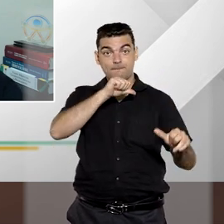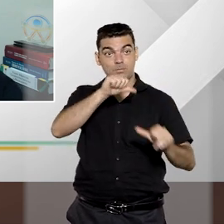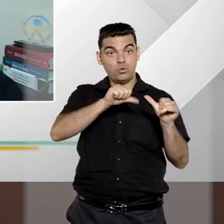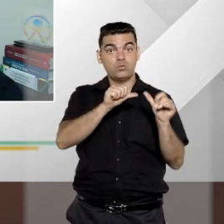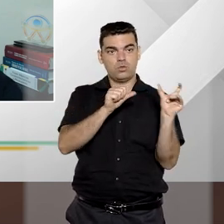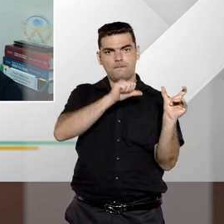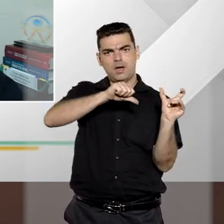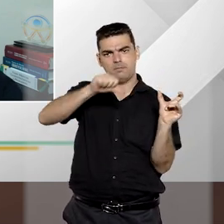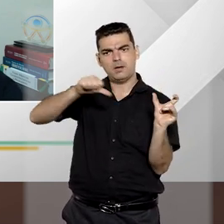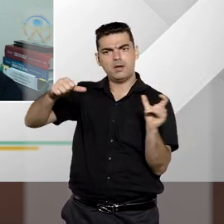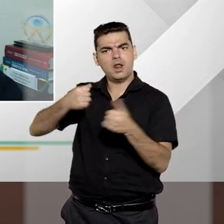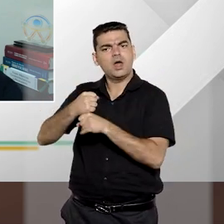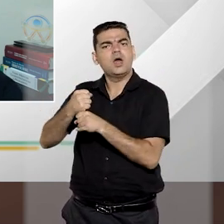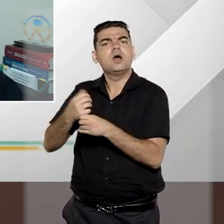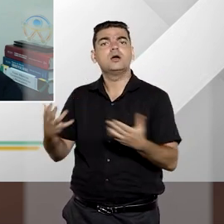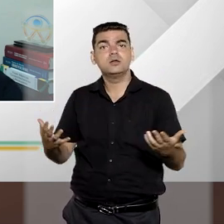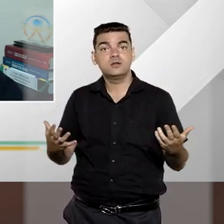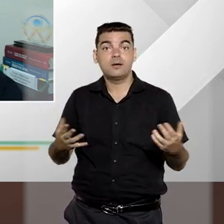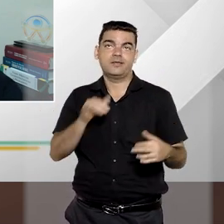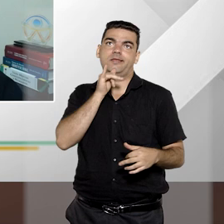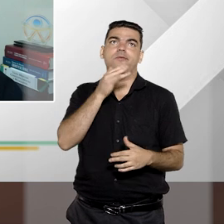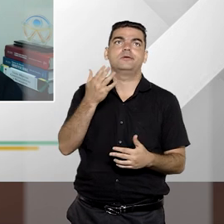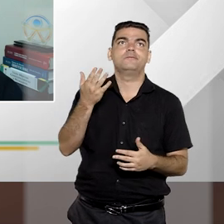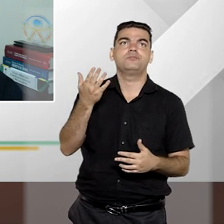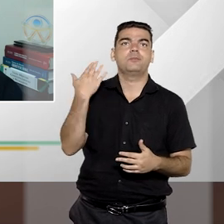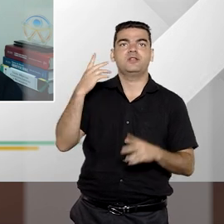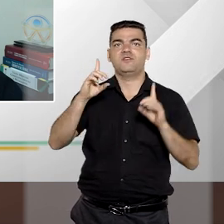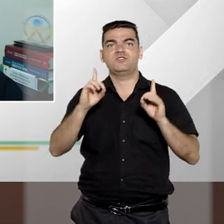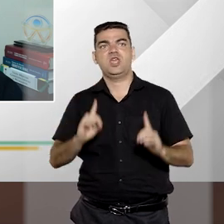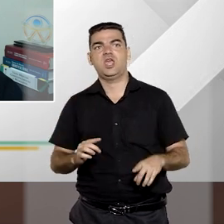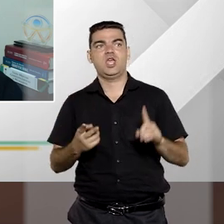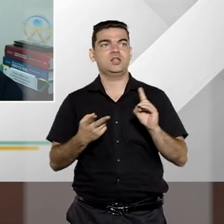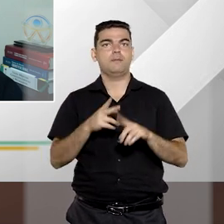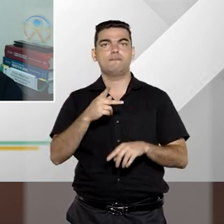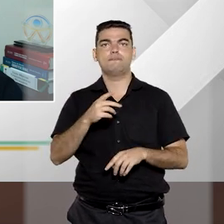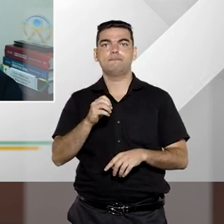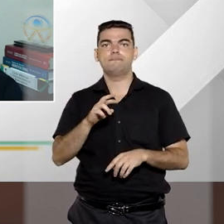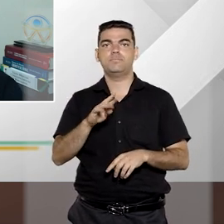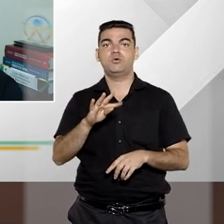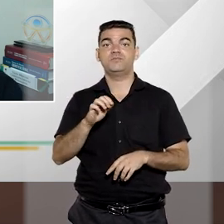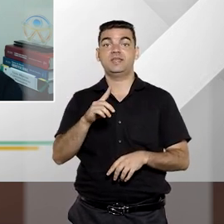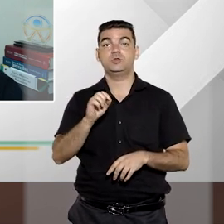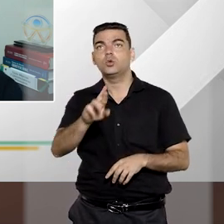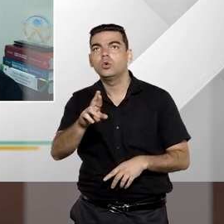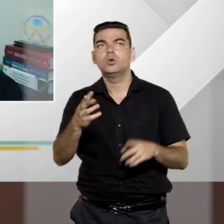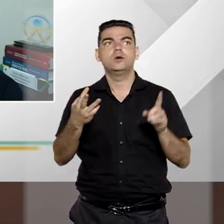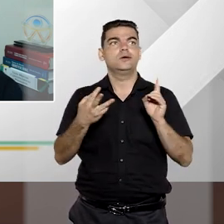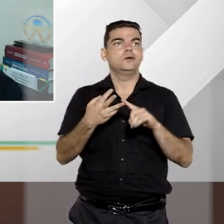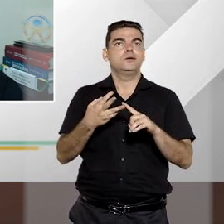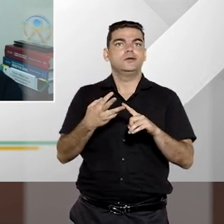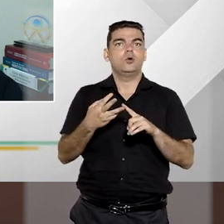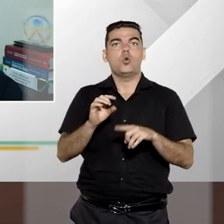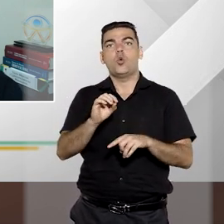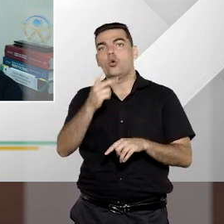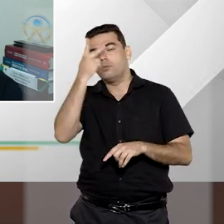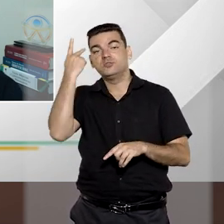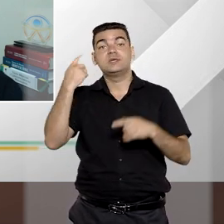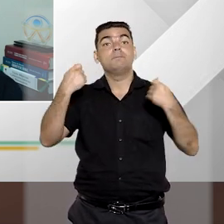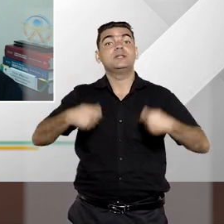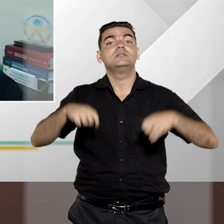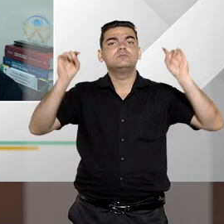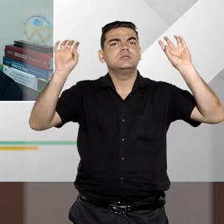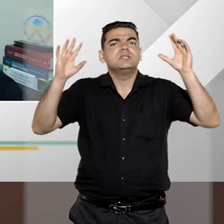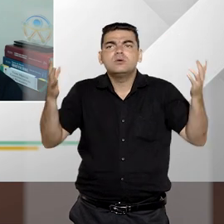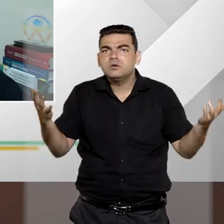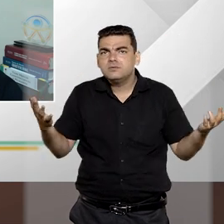de nomenclatura. E quem nunca aí ouviu termos como deficiente, portador de deficiência ou pessoa com necessidades